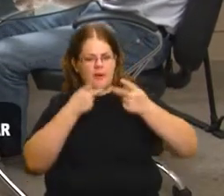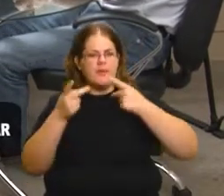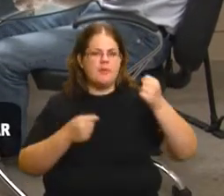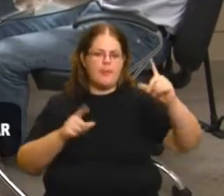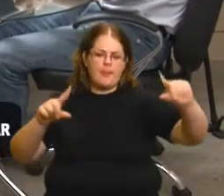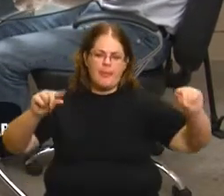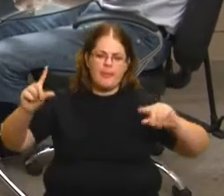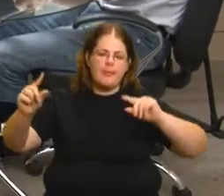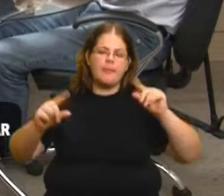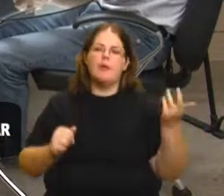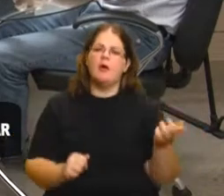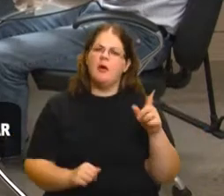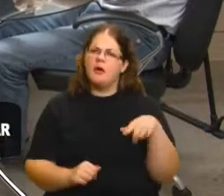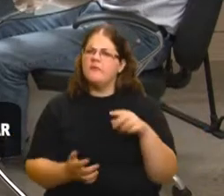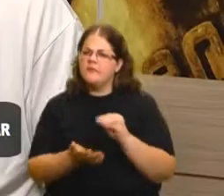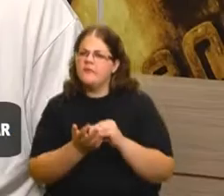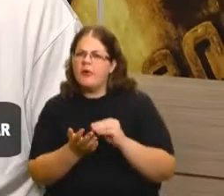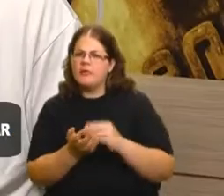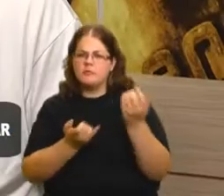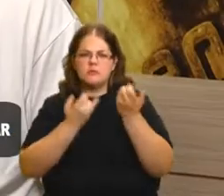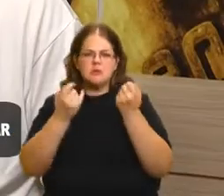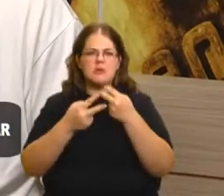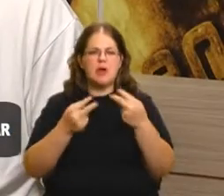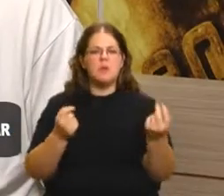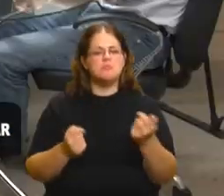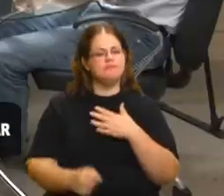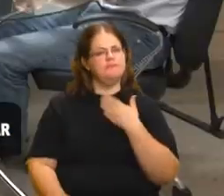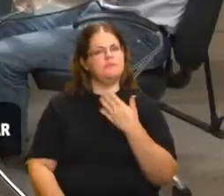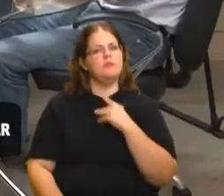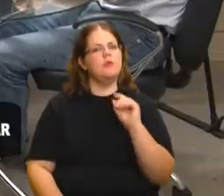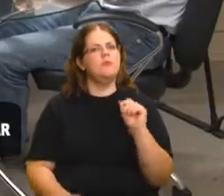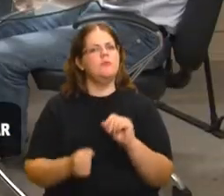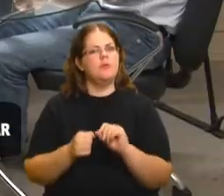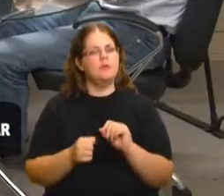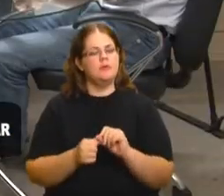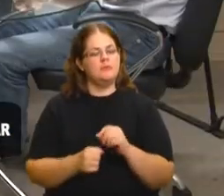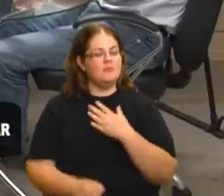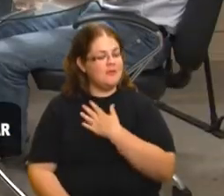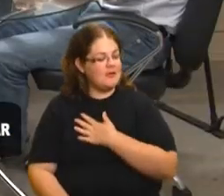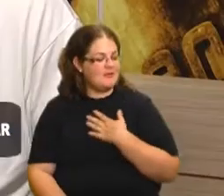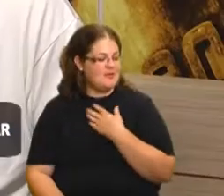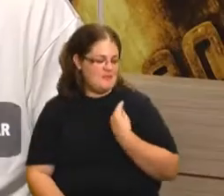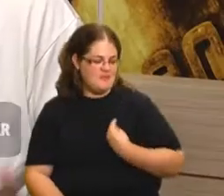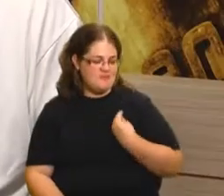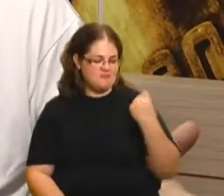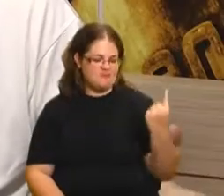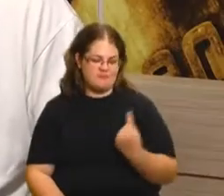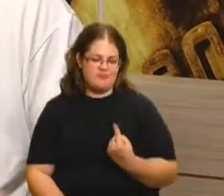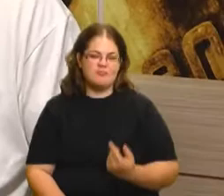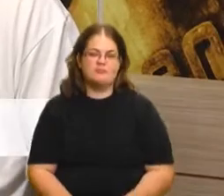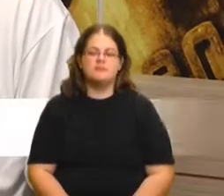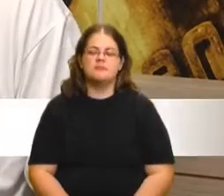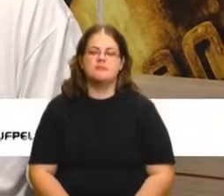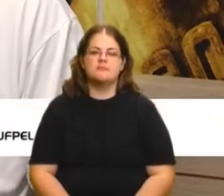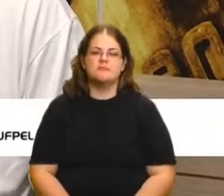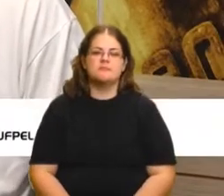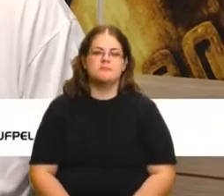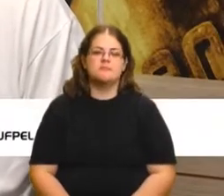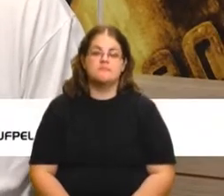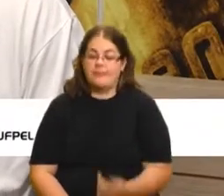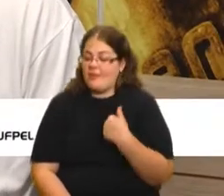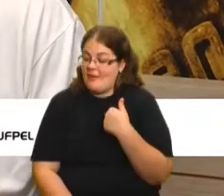Isso é desinformação, assusta um pouco. Professor Luiz Carlos Lucas, prazer em tê-lo aqui também na TV Câmara. O prazer é